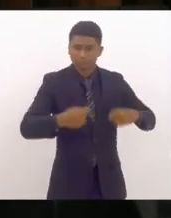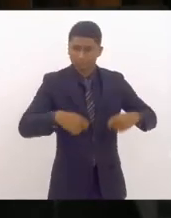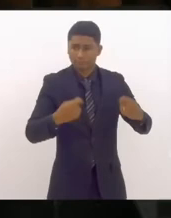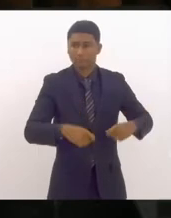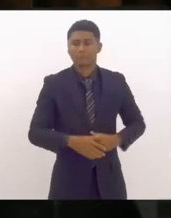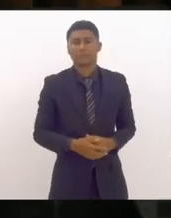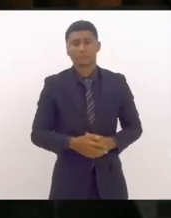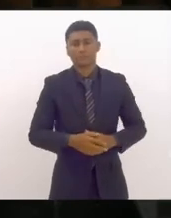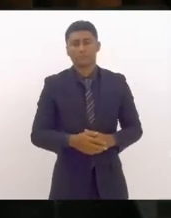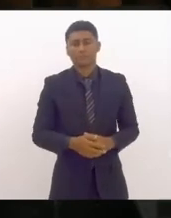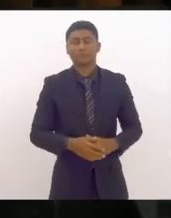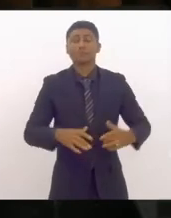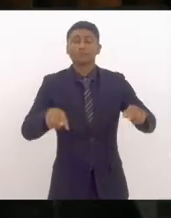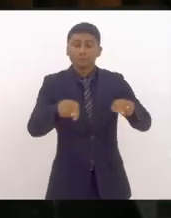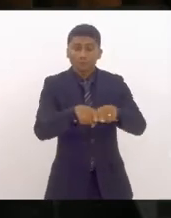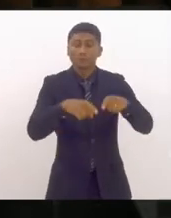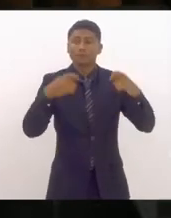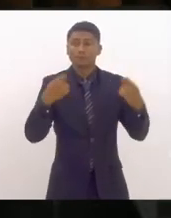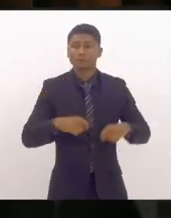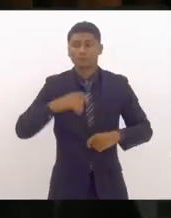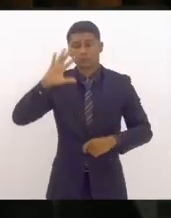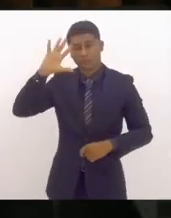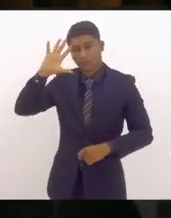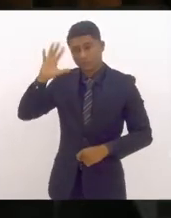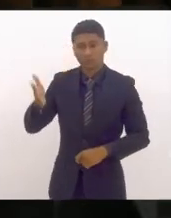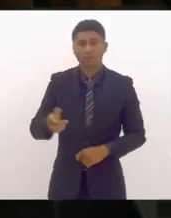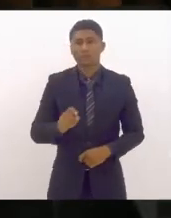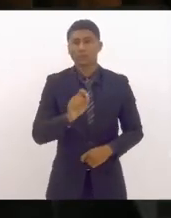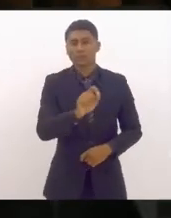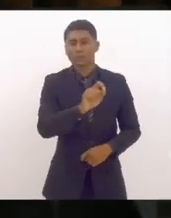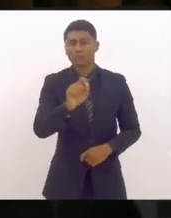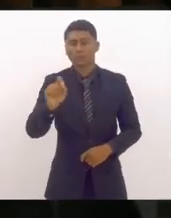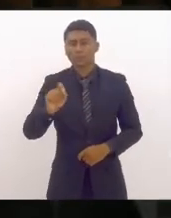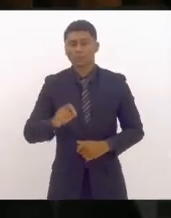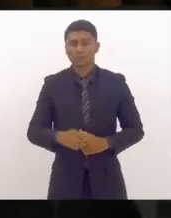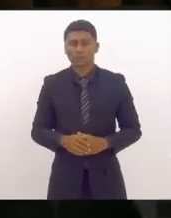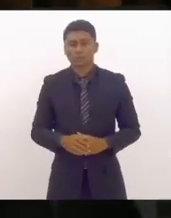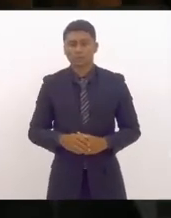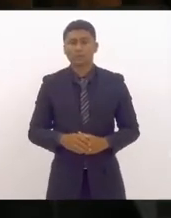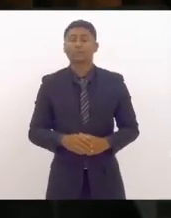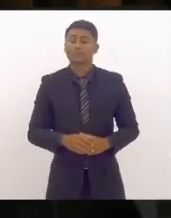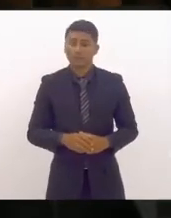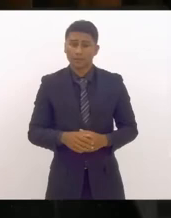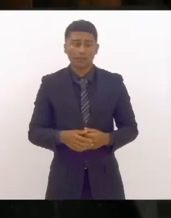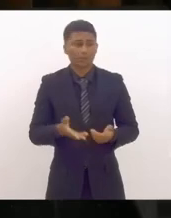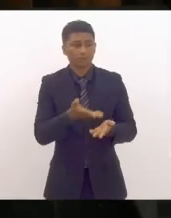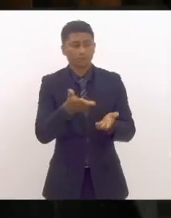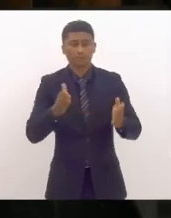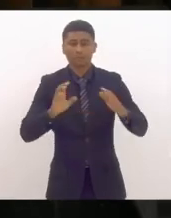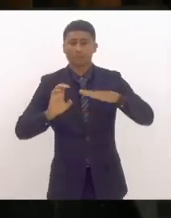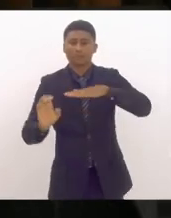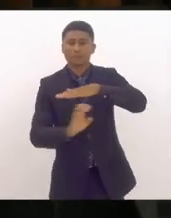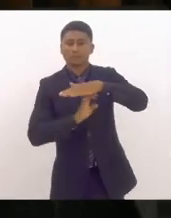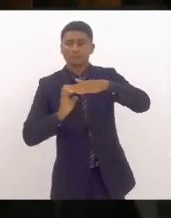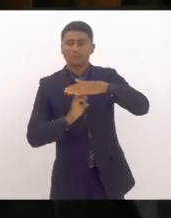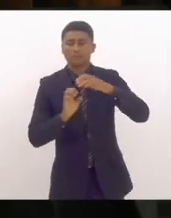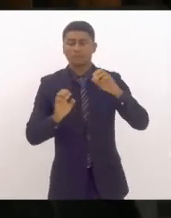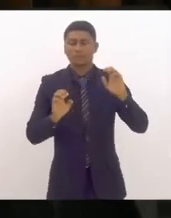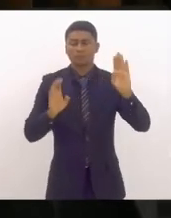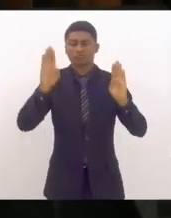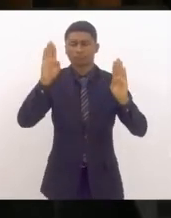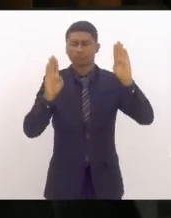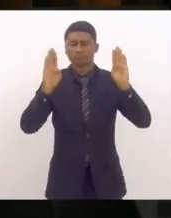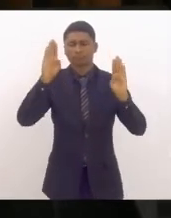solução definitiva à concessão ferroviária dos trens que